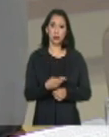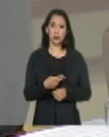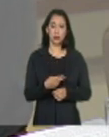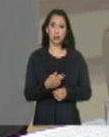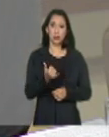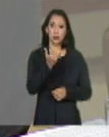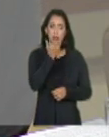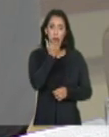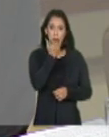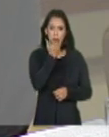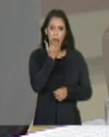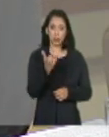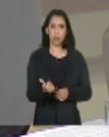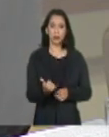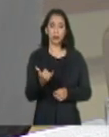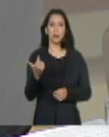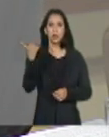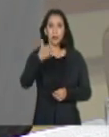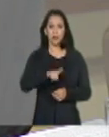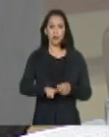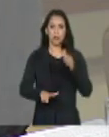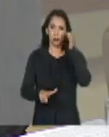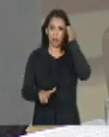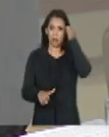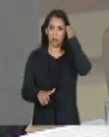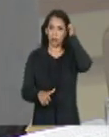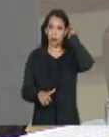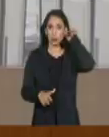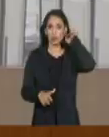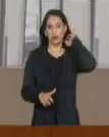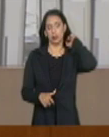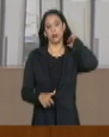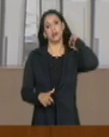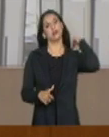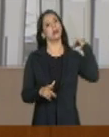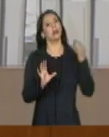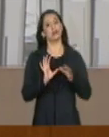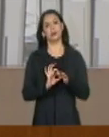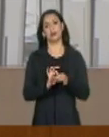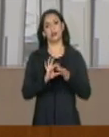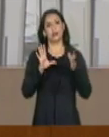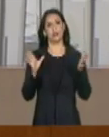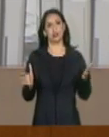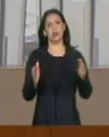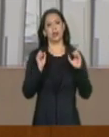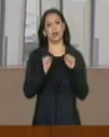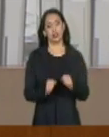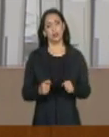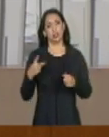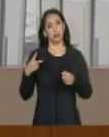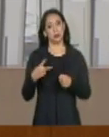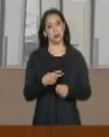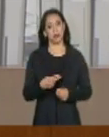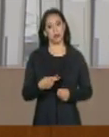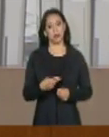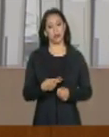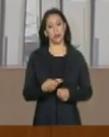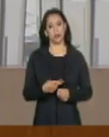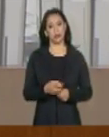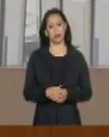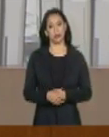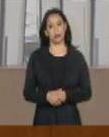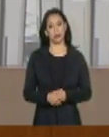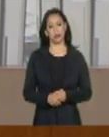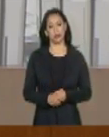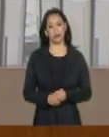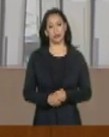vênia para que Vossa Excelência prosseguisse. Eles estão todos à vontade para interromper. Eu estou aqui. Se não me